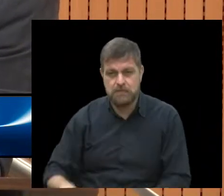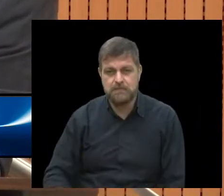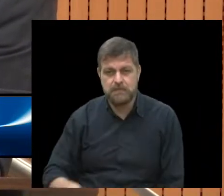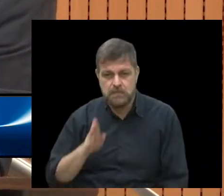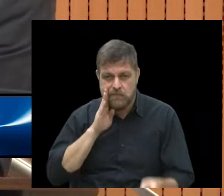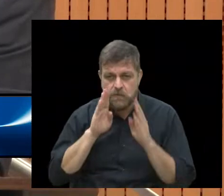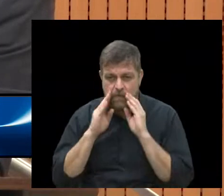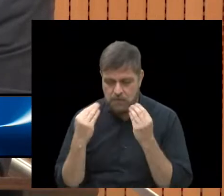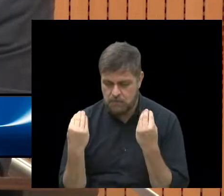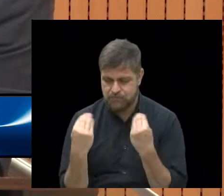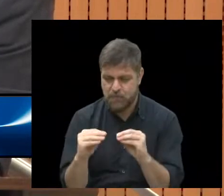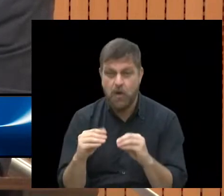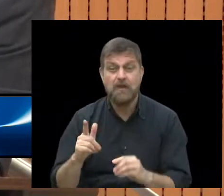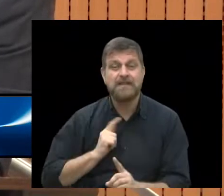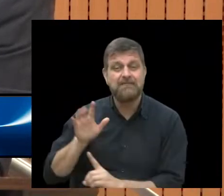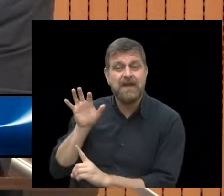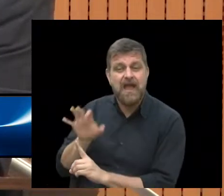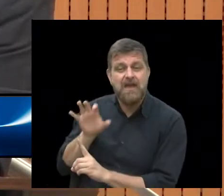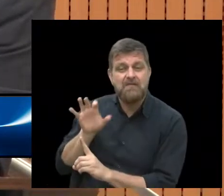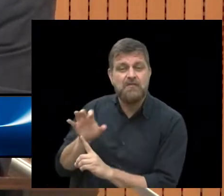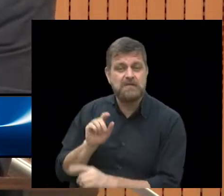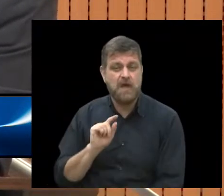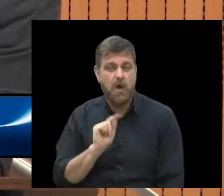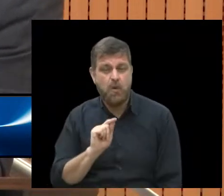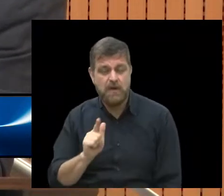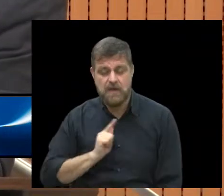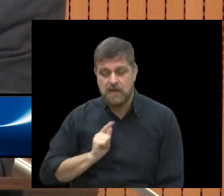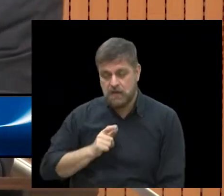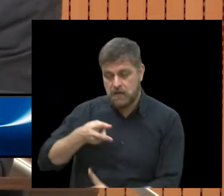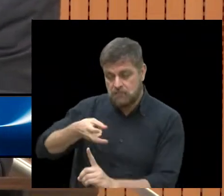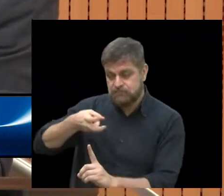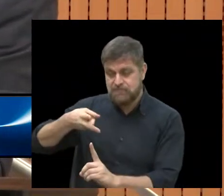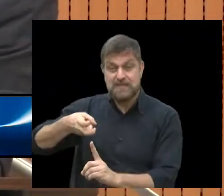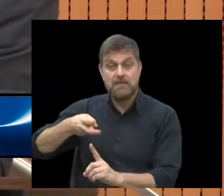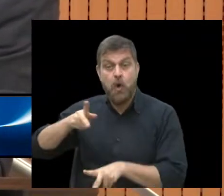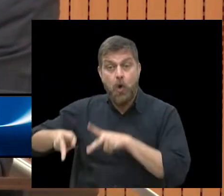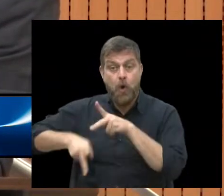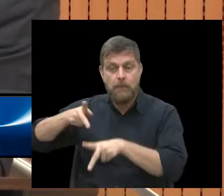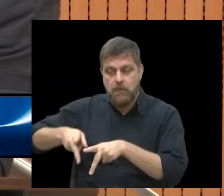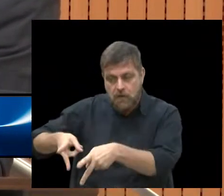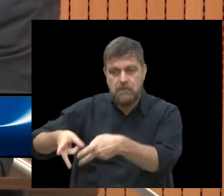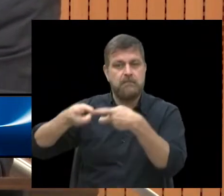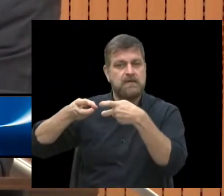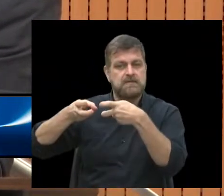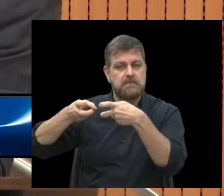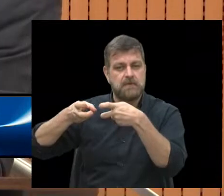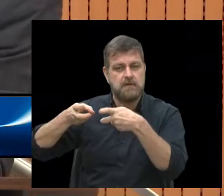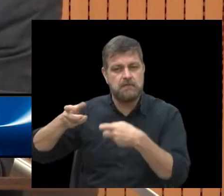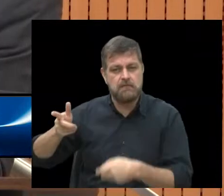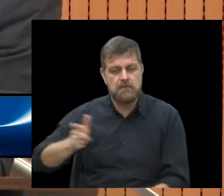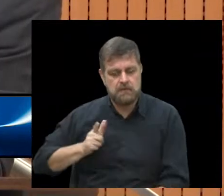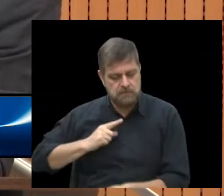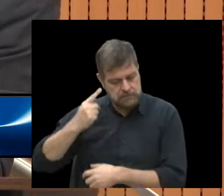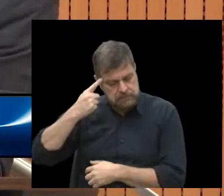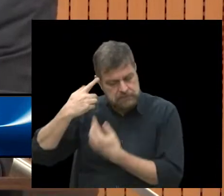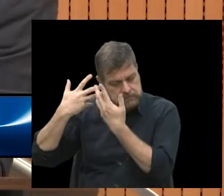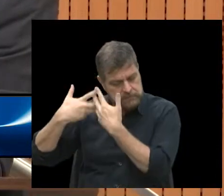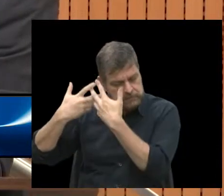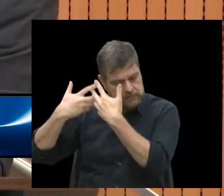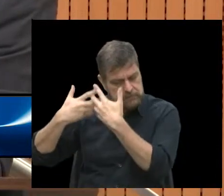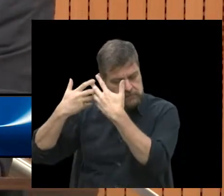foi influenciada pela fala e percepção da população, que está ligando